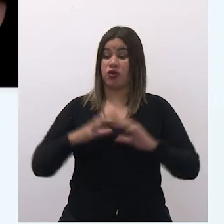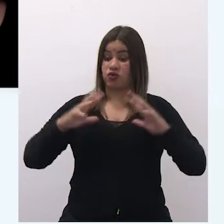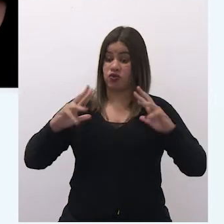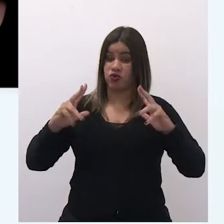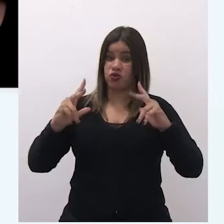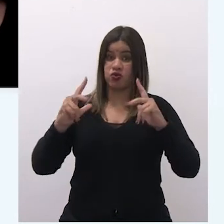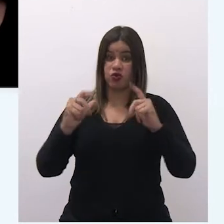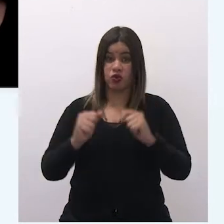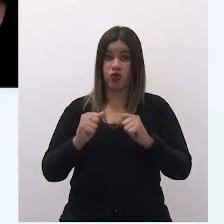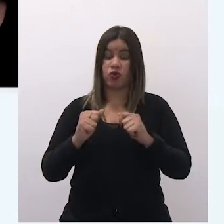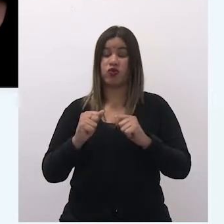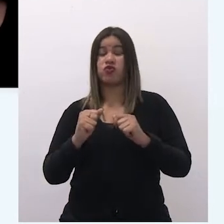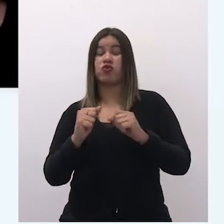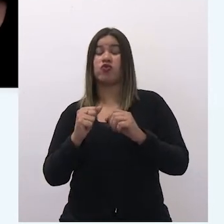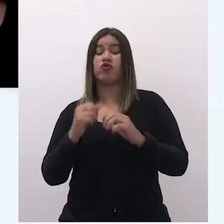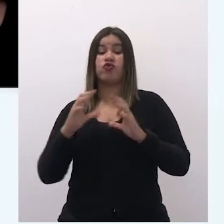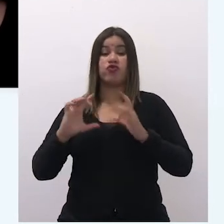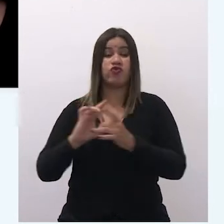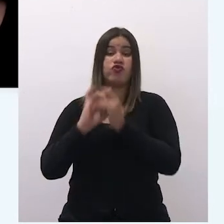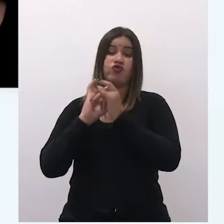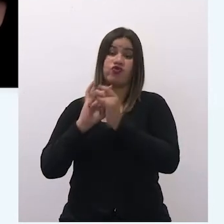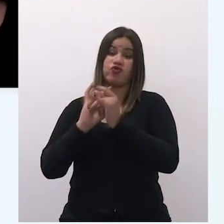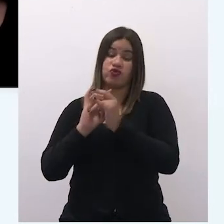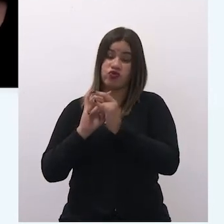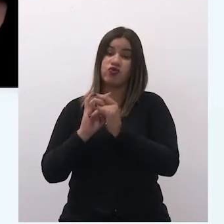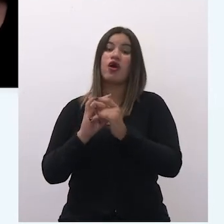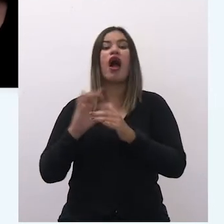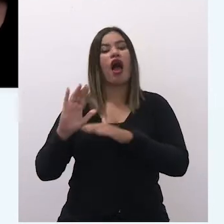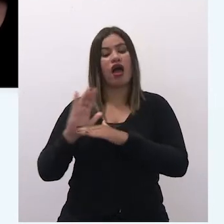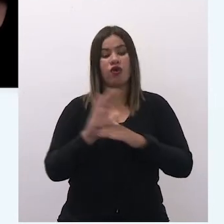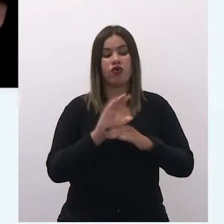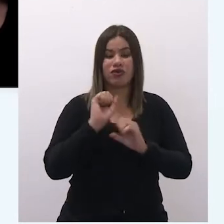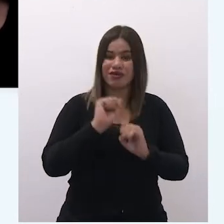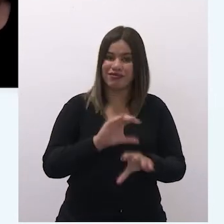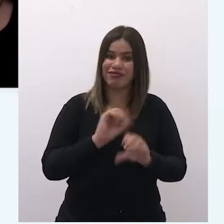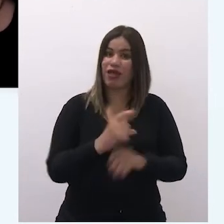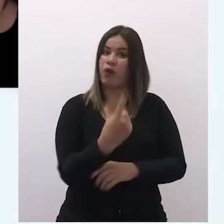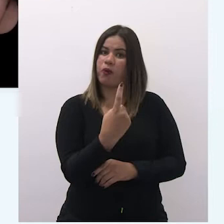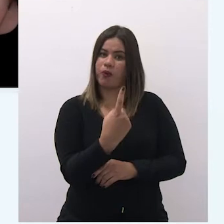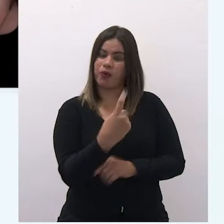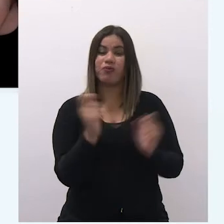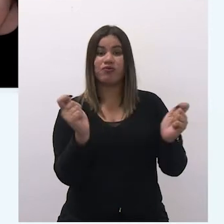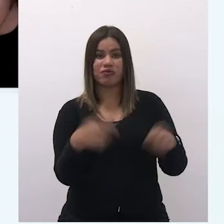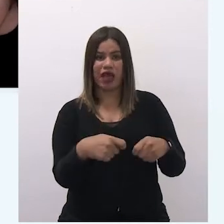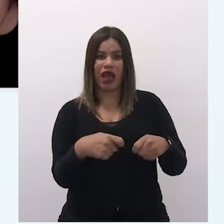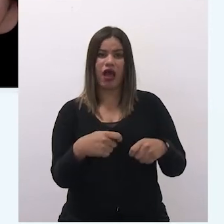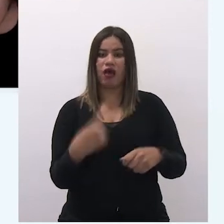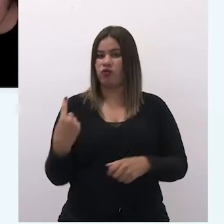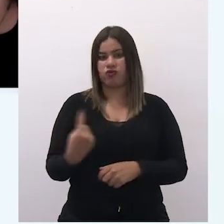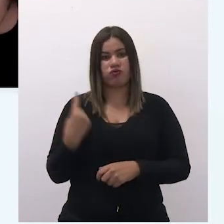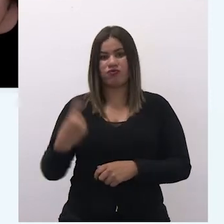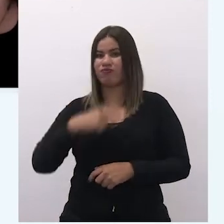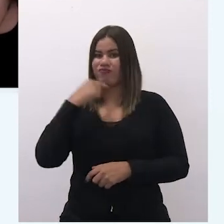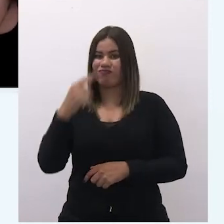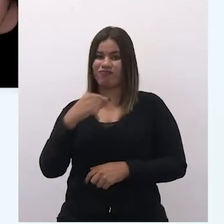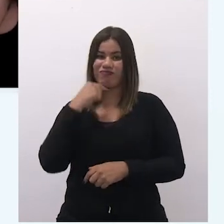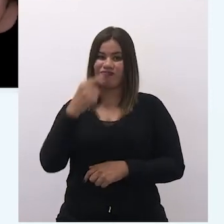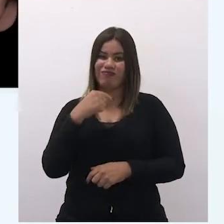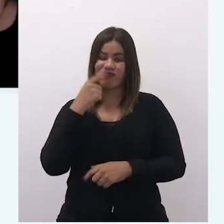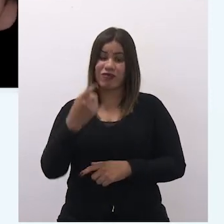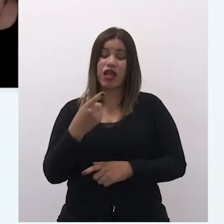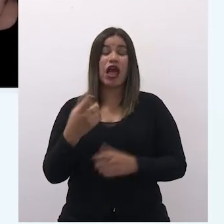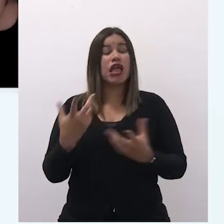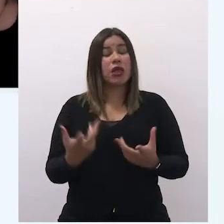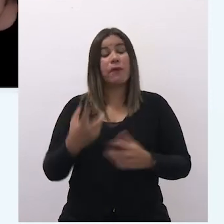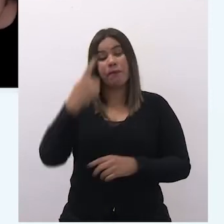ou na rede, né, é preciso toda uma rede de educação para educar uma criança. Então, na perspectiva da escola, da gestão escolar,